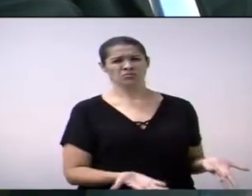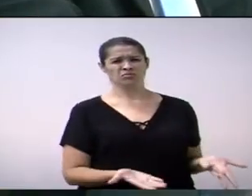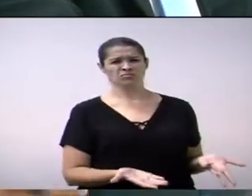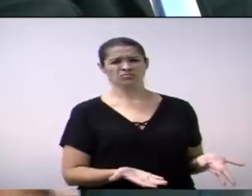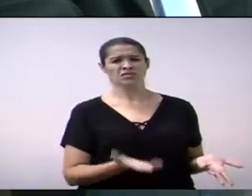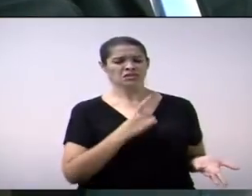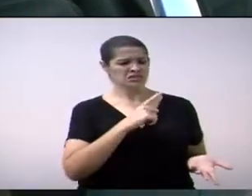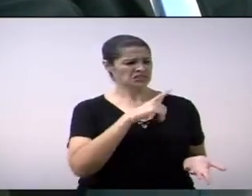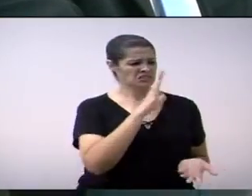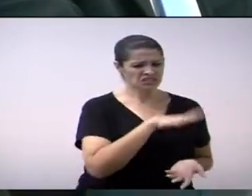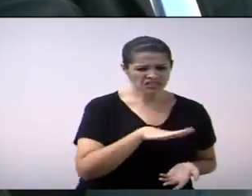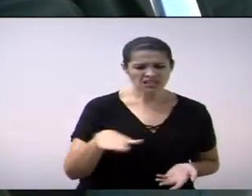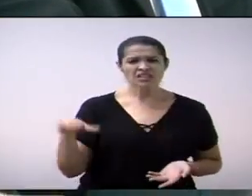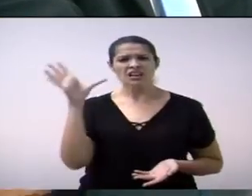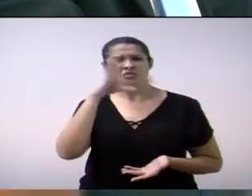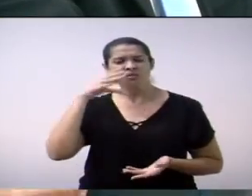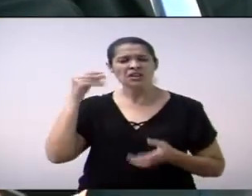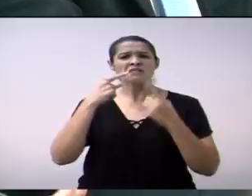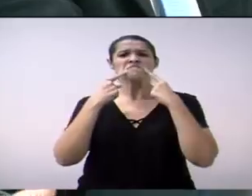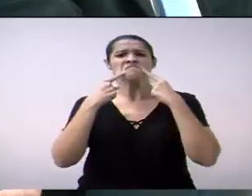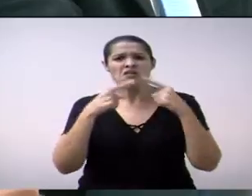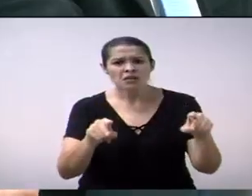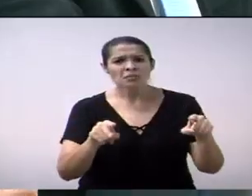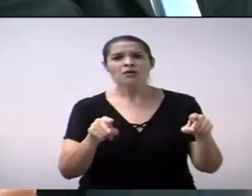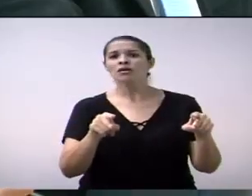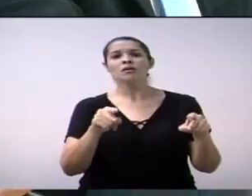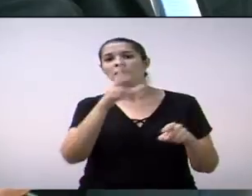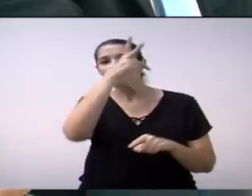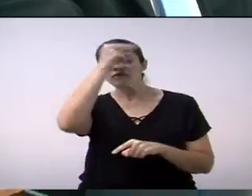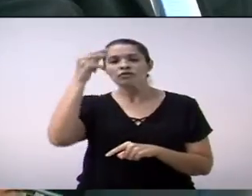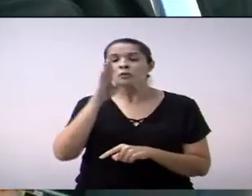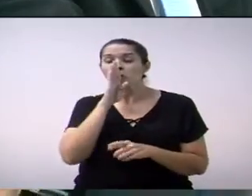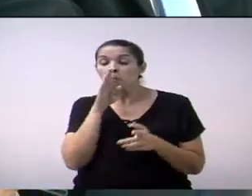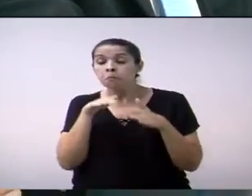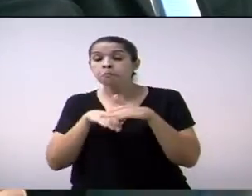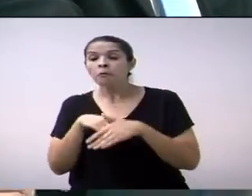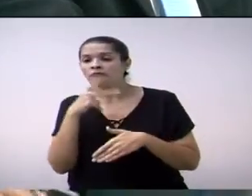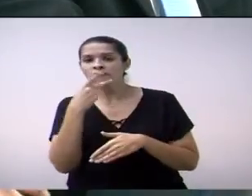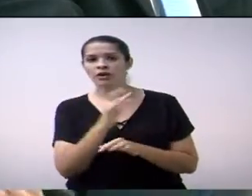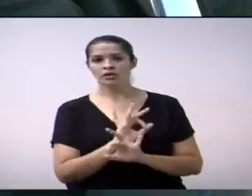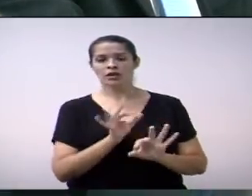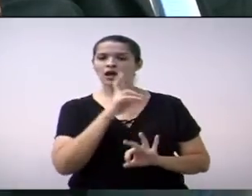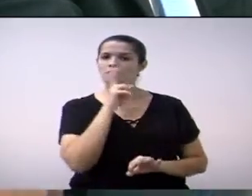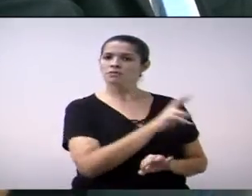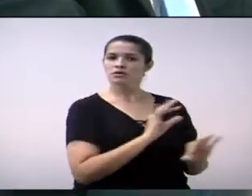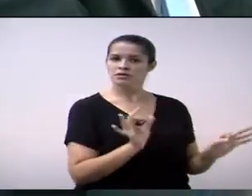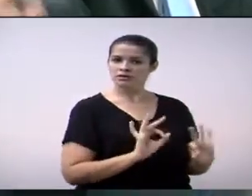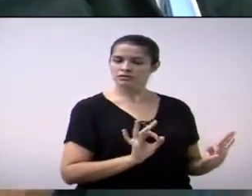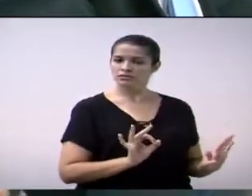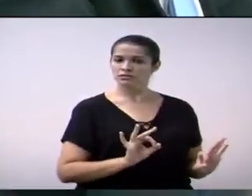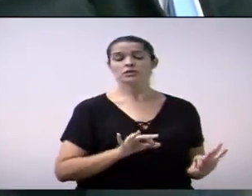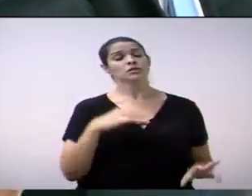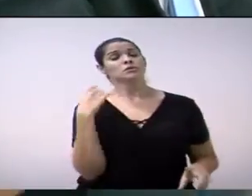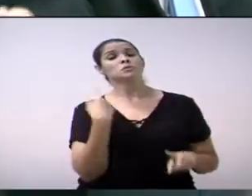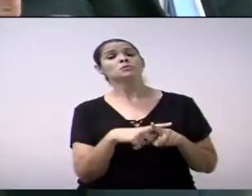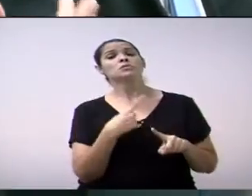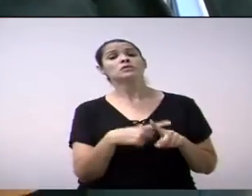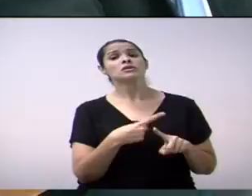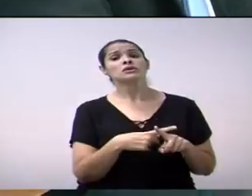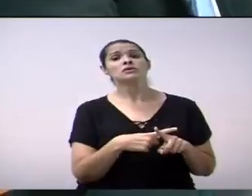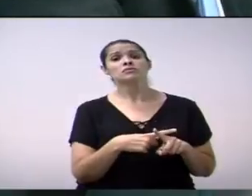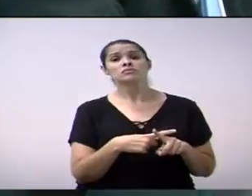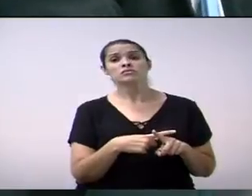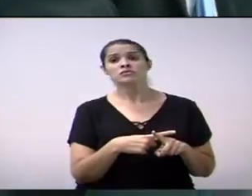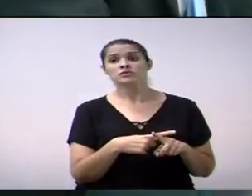todo lado. Então, estou trazendo aqui um requerimento e dando a oportunidade dele trazer aqui à baila os motivos pelos quais fez ele,